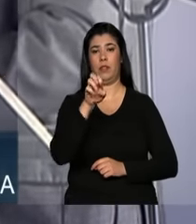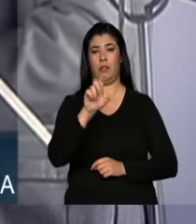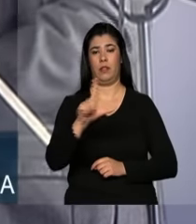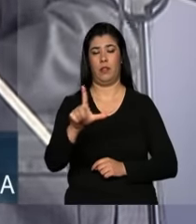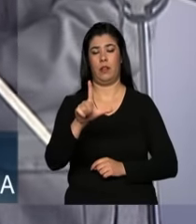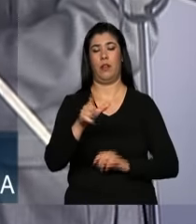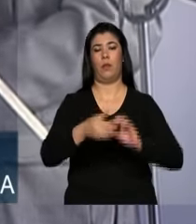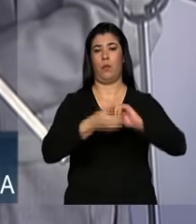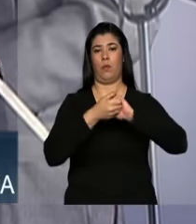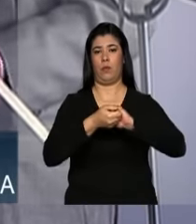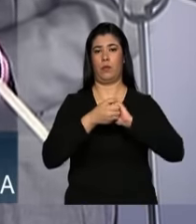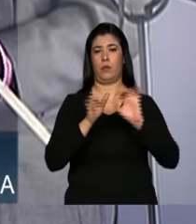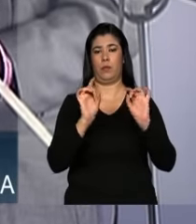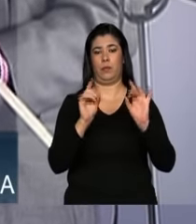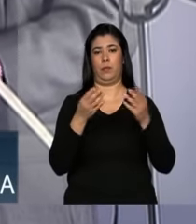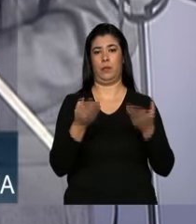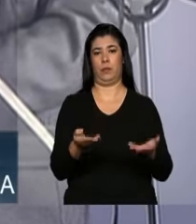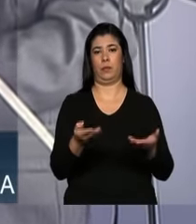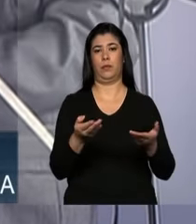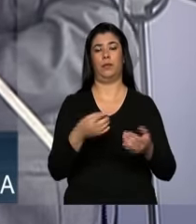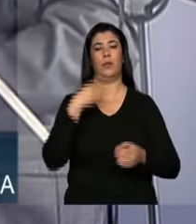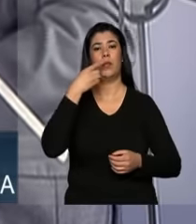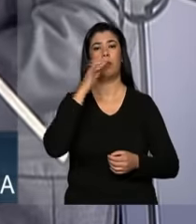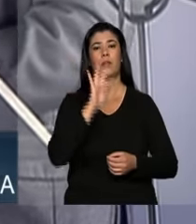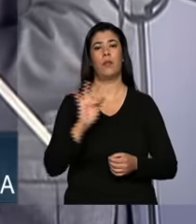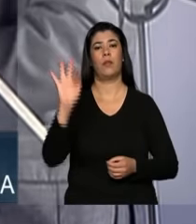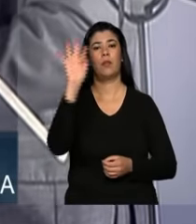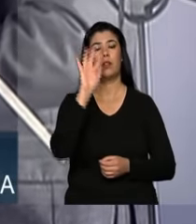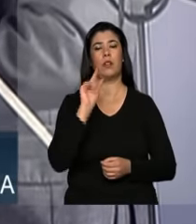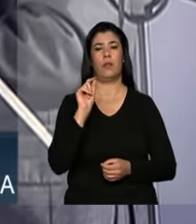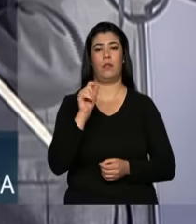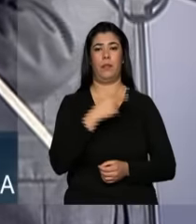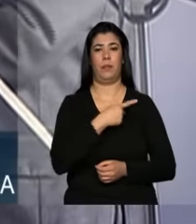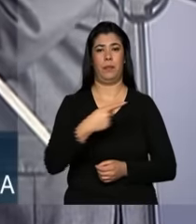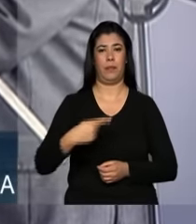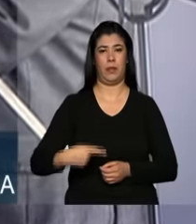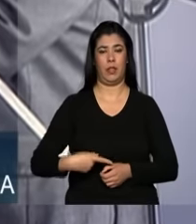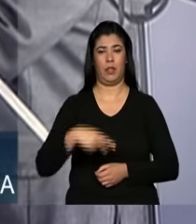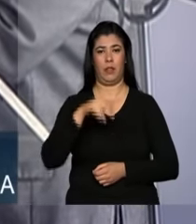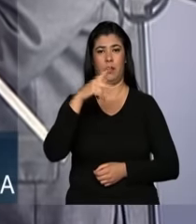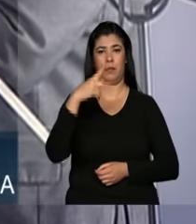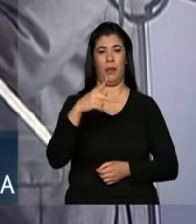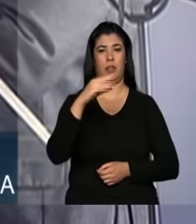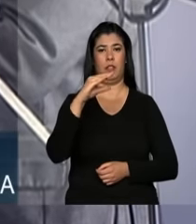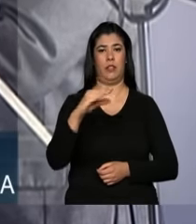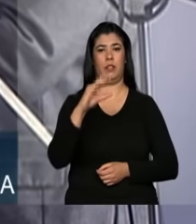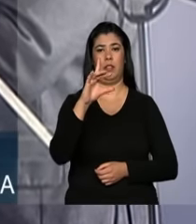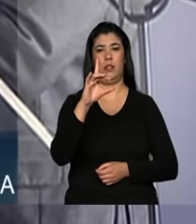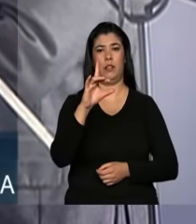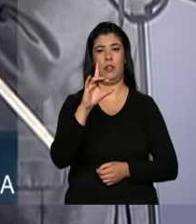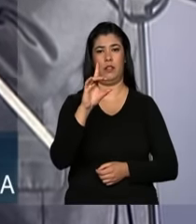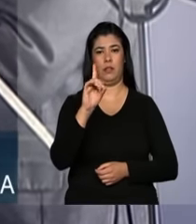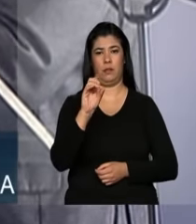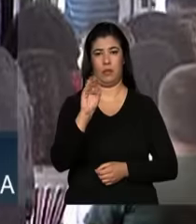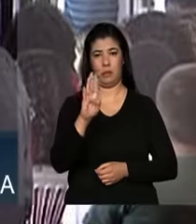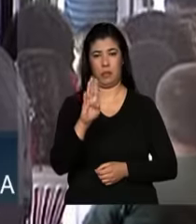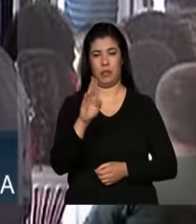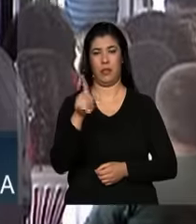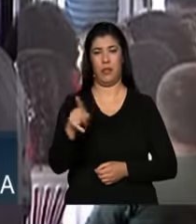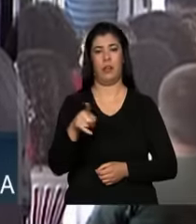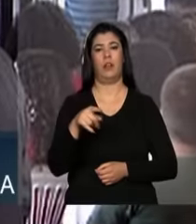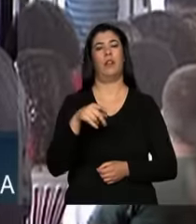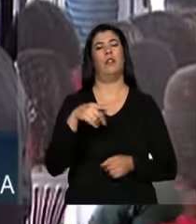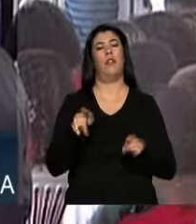gente cumprimenta o nosso deputado federal, o presidente do PCdoB na Bahia, cumprimentando também o